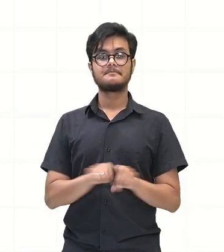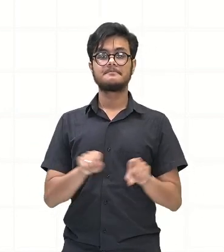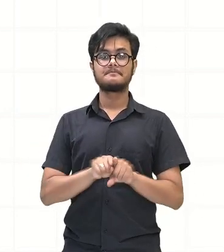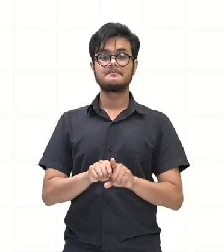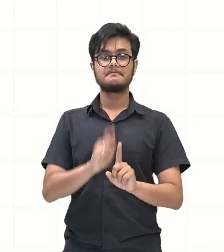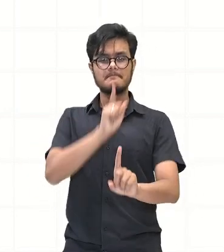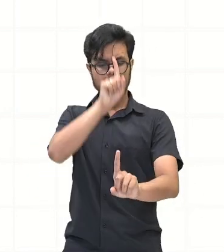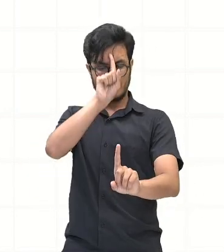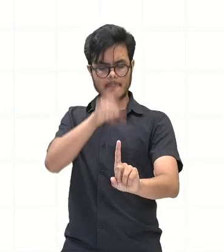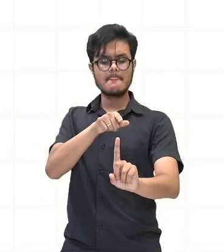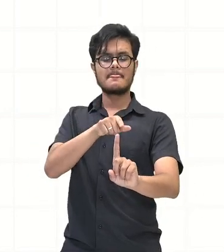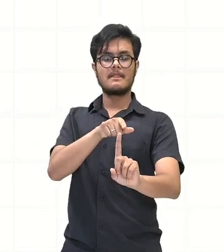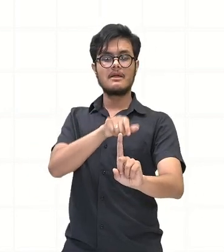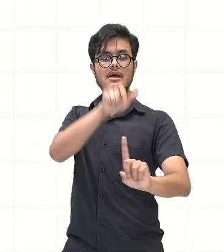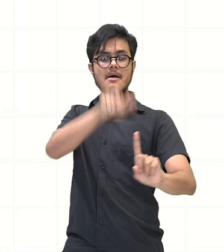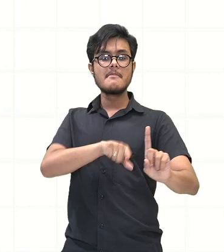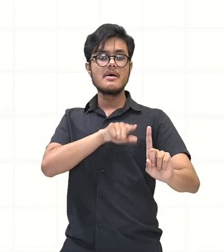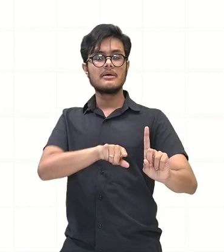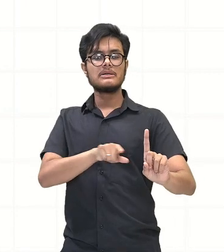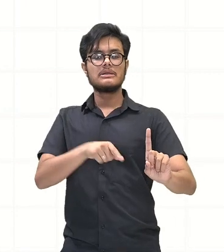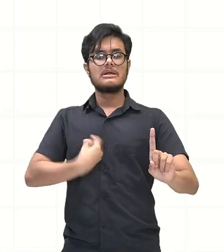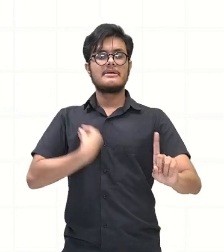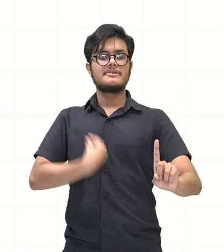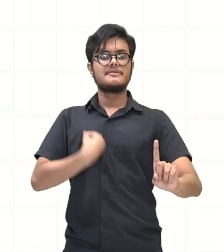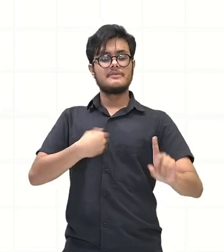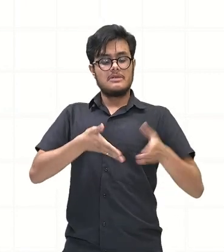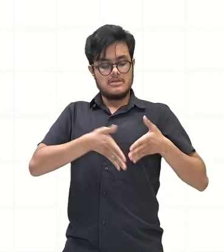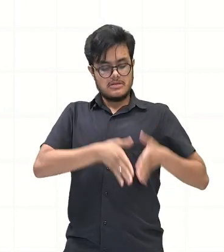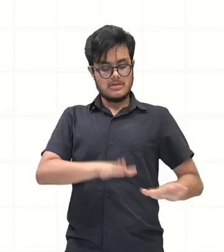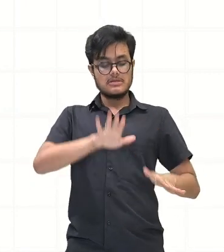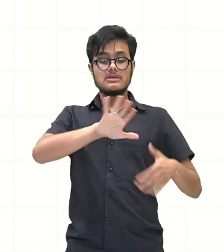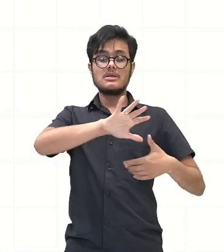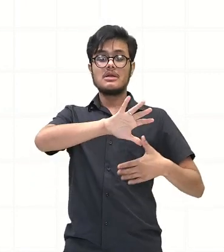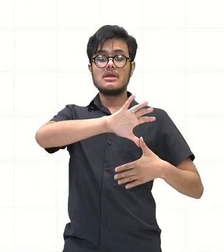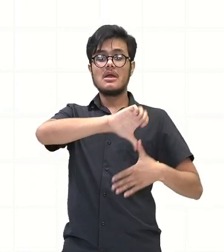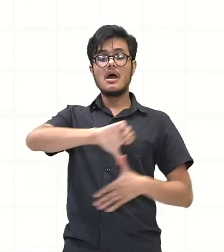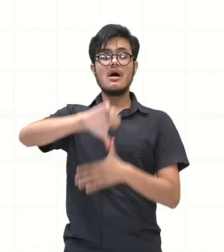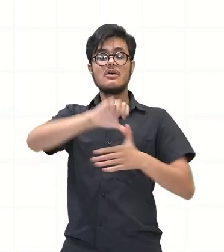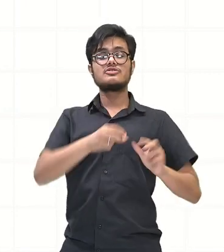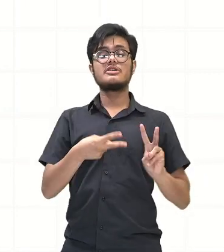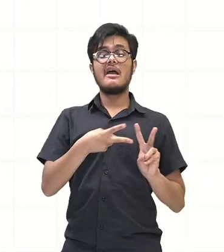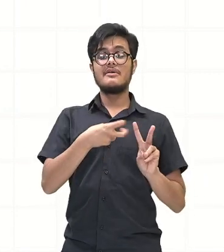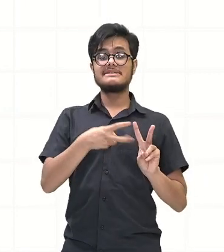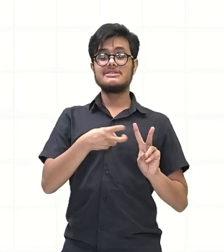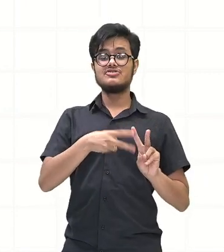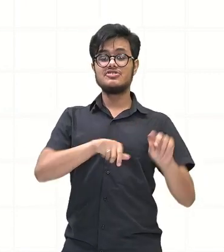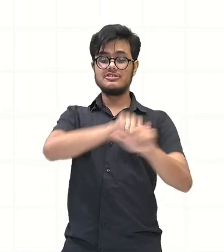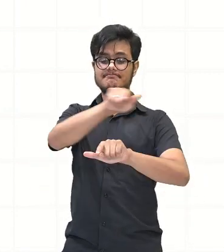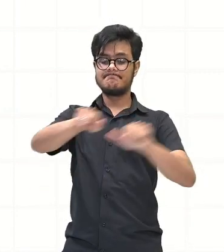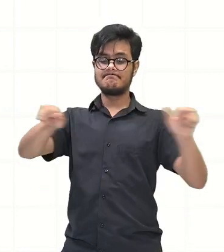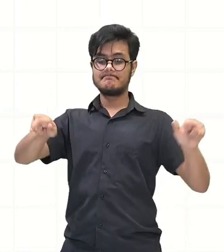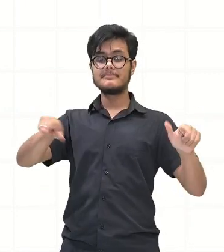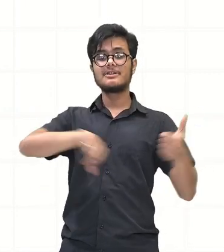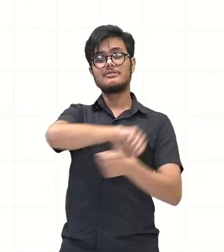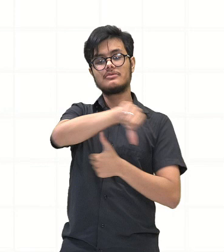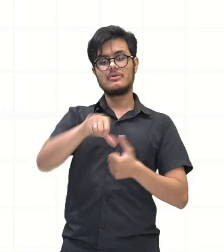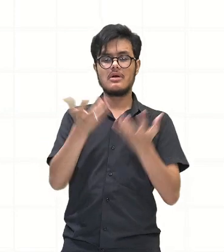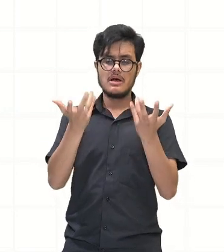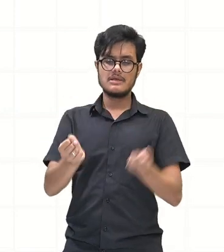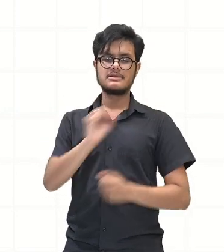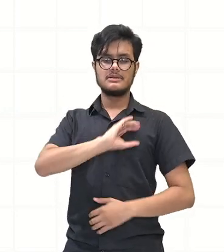atribuída justamente aos nativos americanos, ou seja, aos indígenas, que vão ali se converter